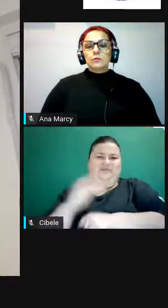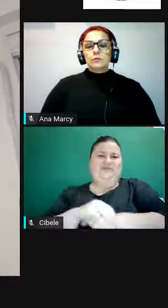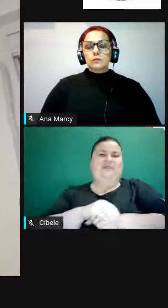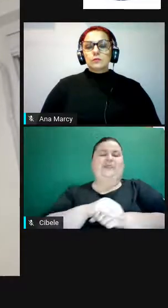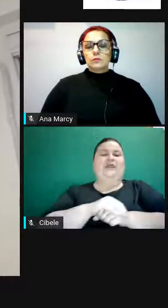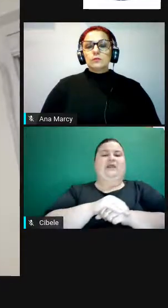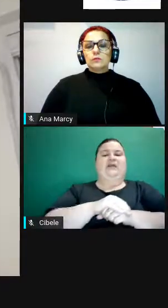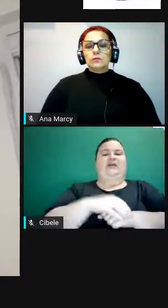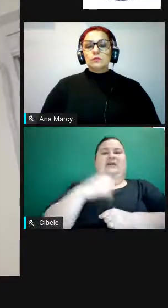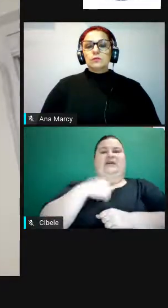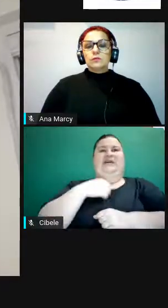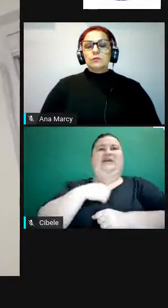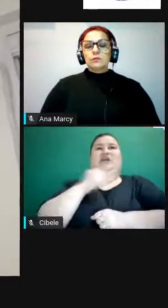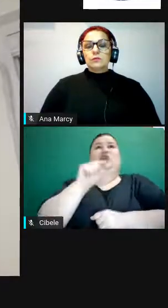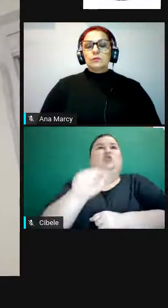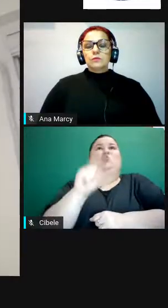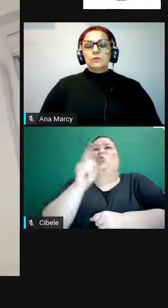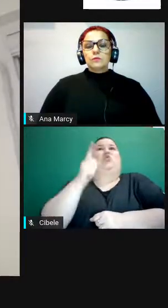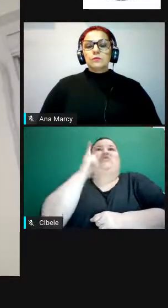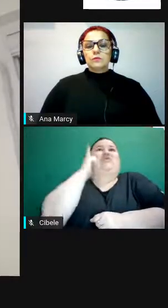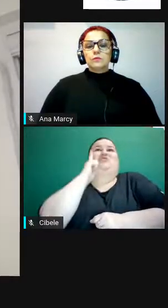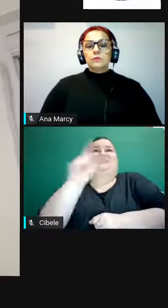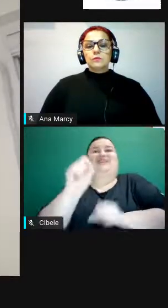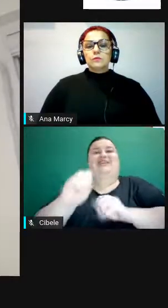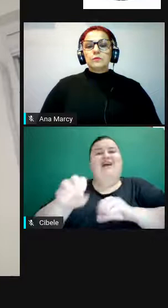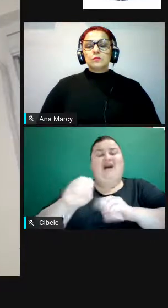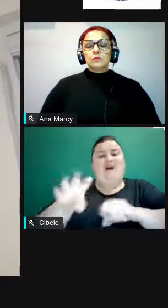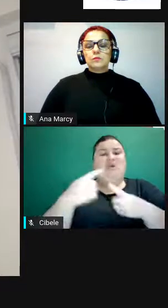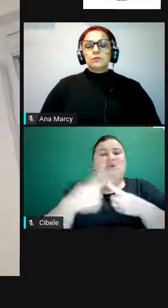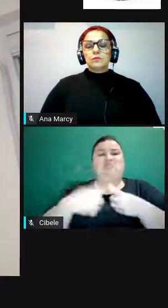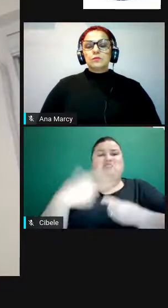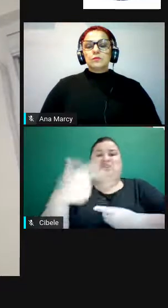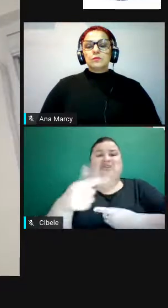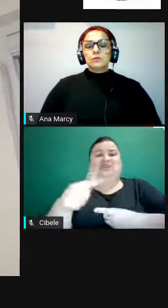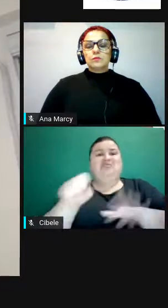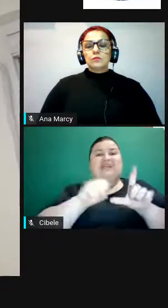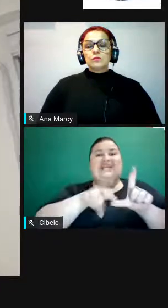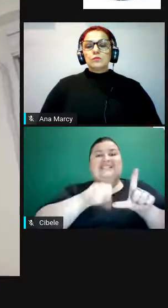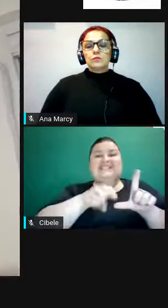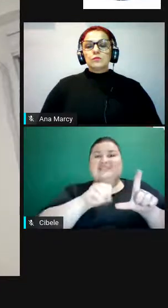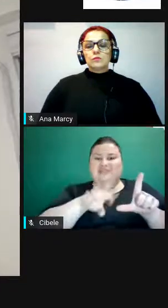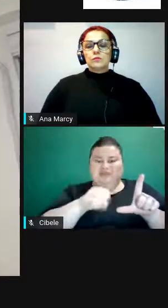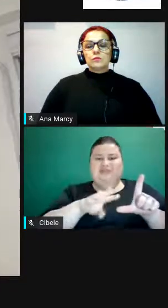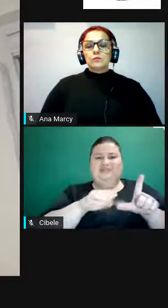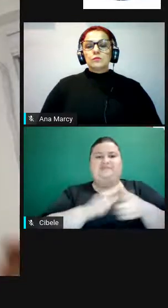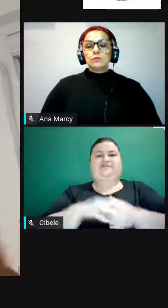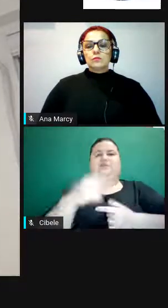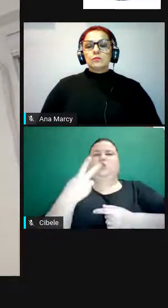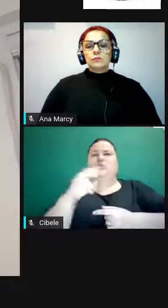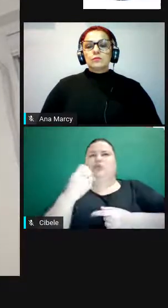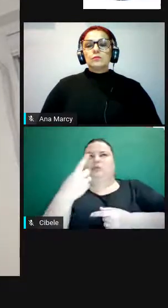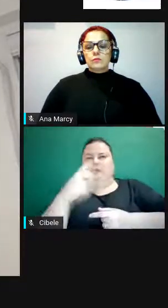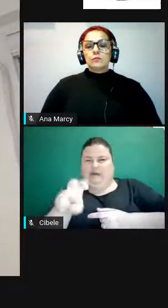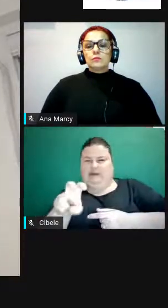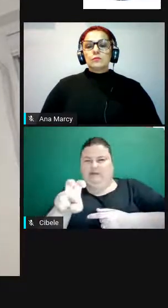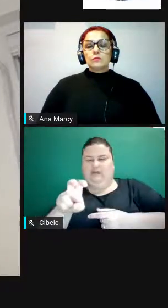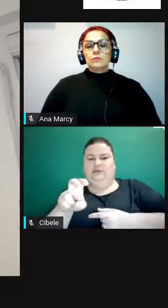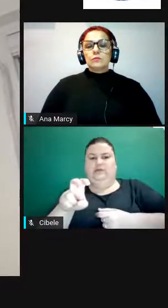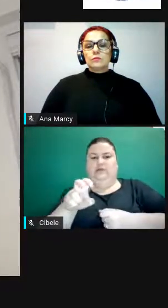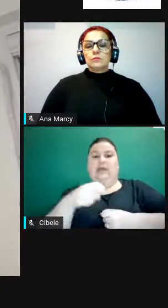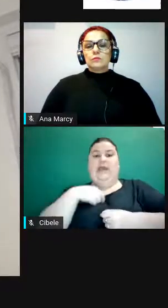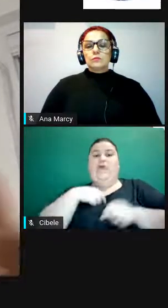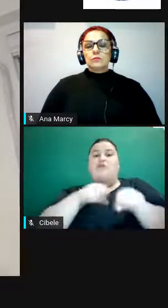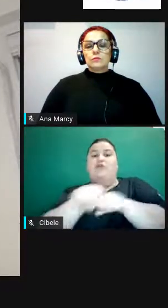ainda não vai conseguir nem dar aulas né Então pensa bem no que você quer fazer daí aconteceu uma outra situação Isso foi em 2015 é porque eu me escondo em